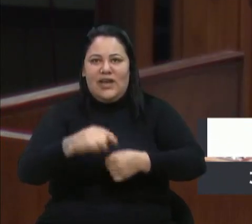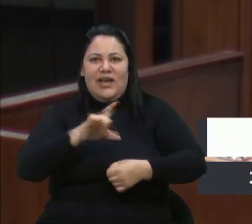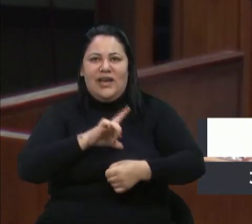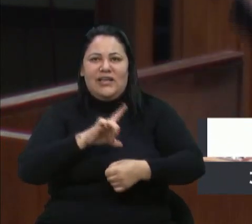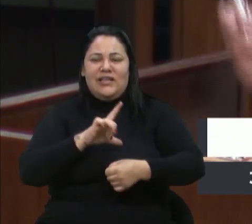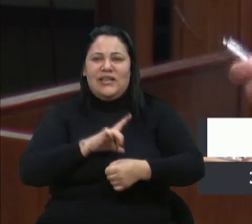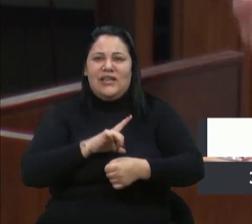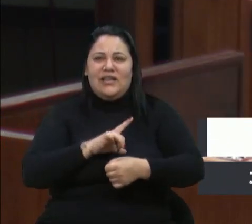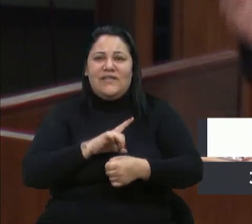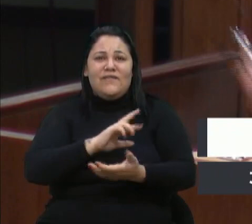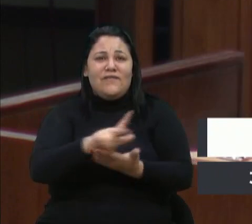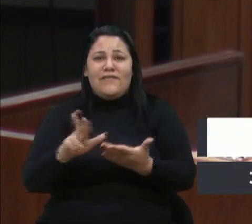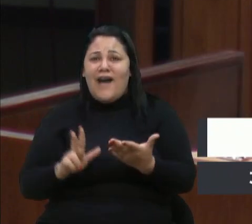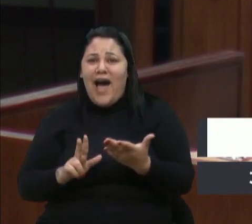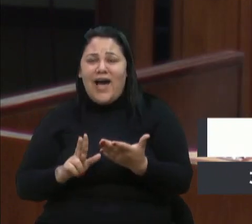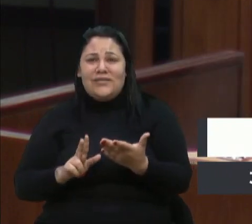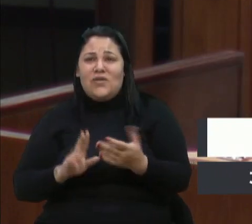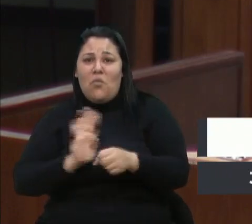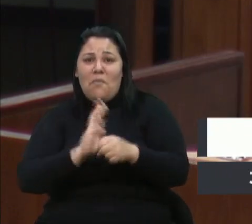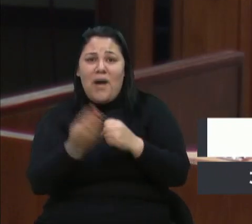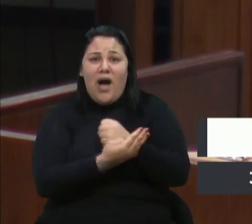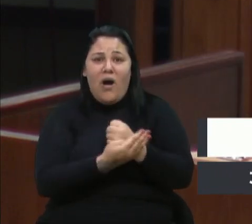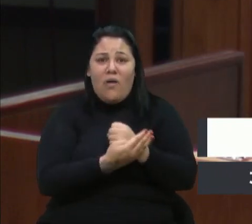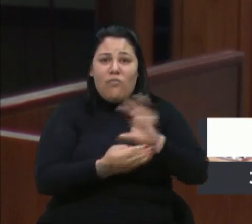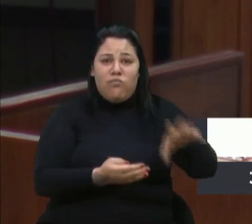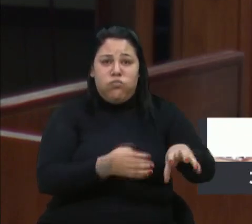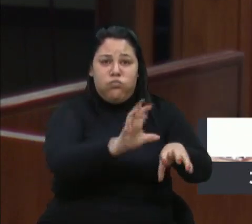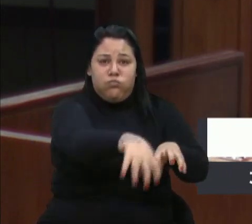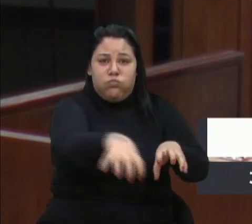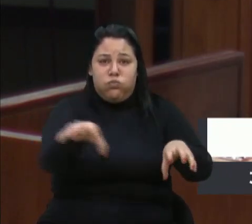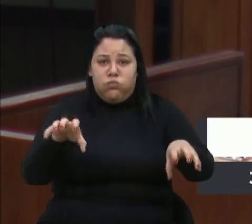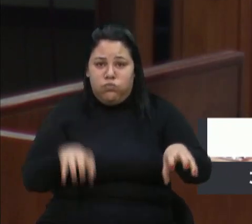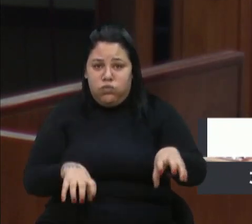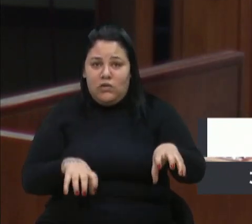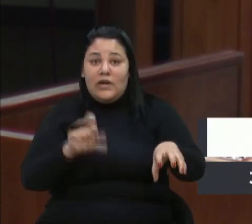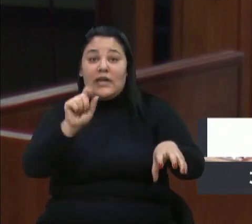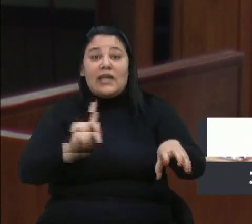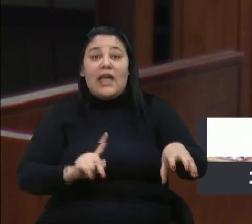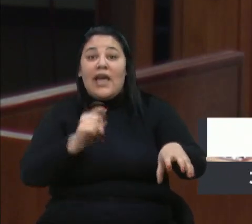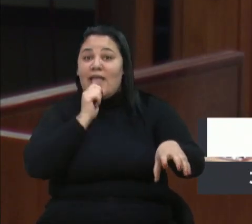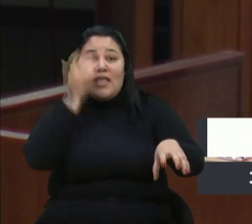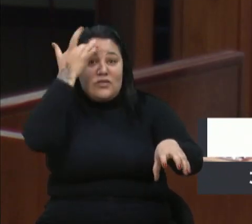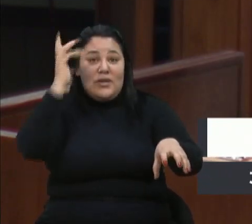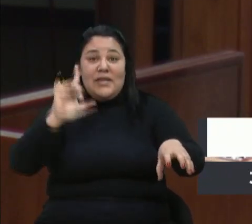Verde, tem 3 planaltos, para vocês terem uma ideia, 3 planaltos, né, para quem não sabe.